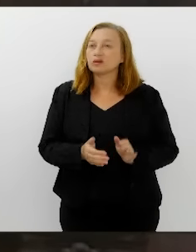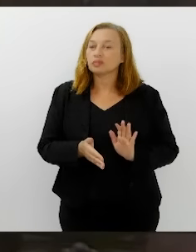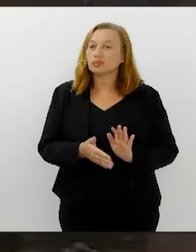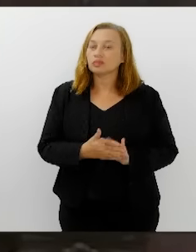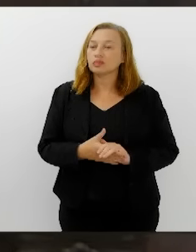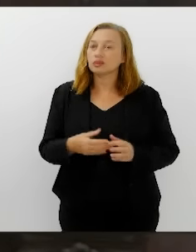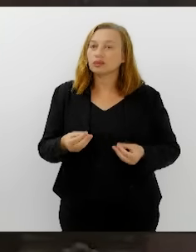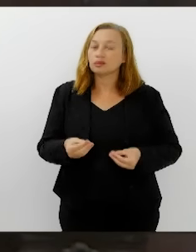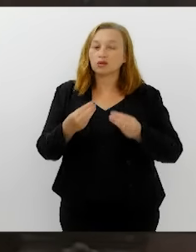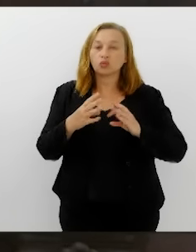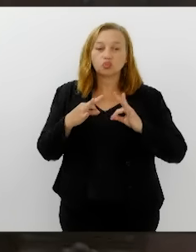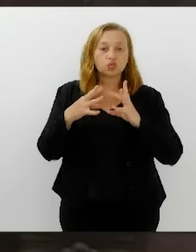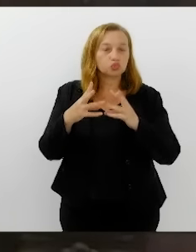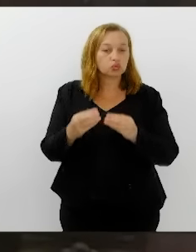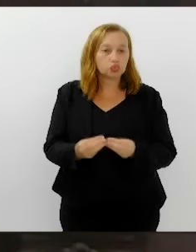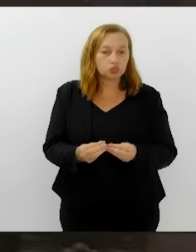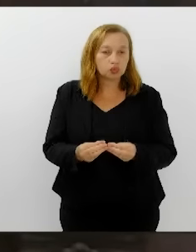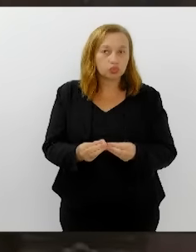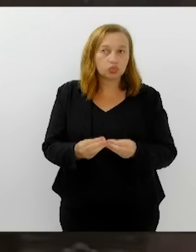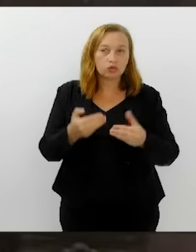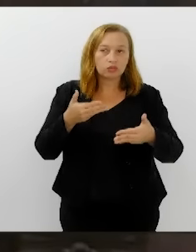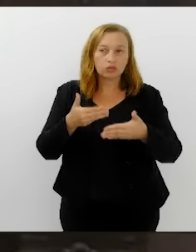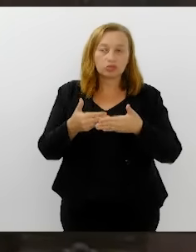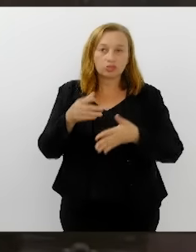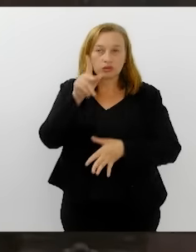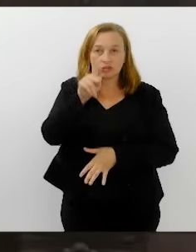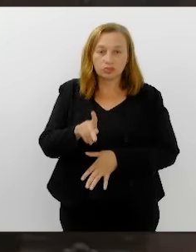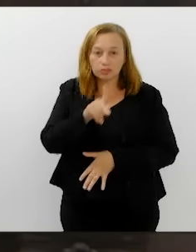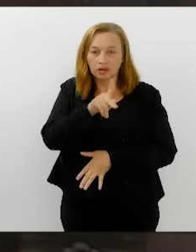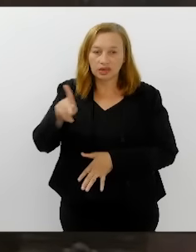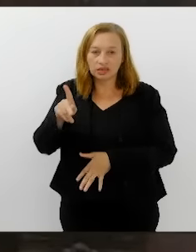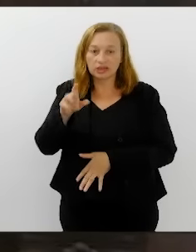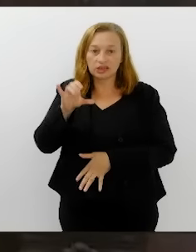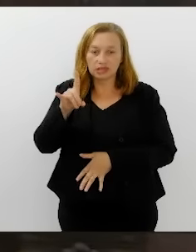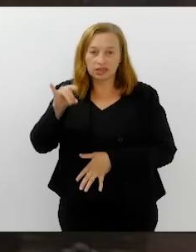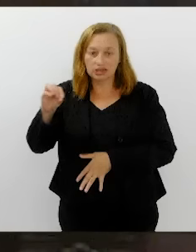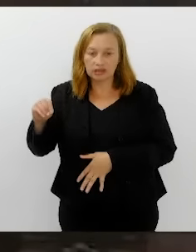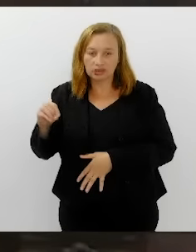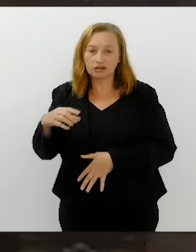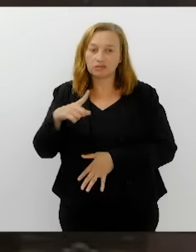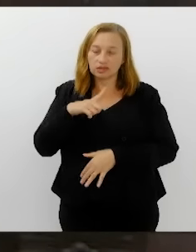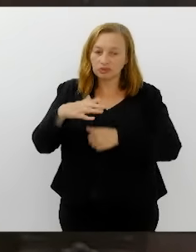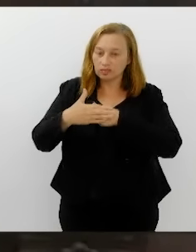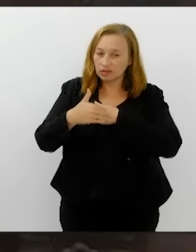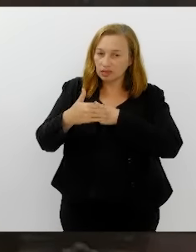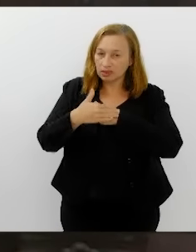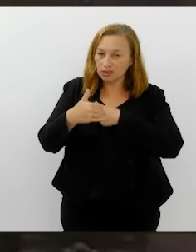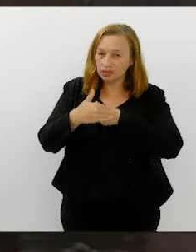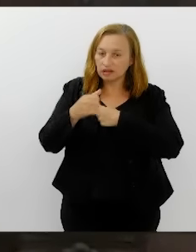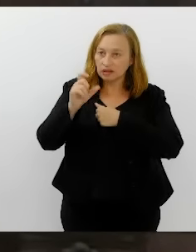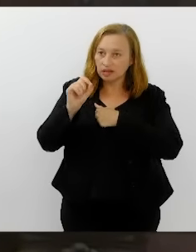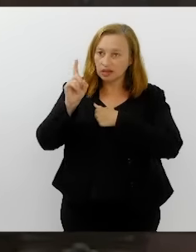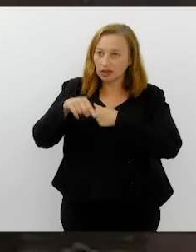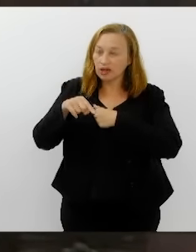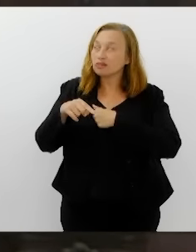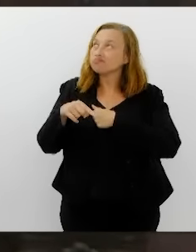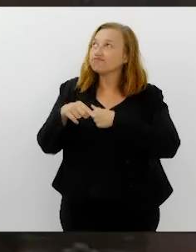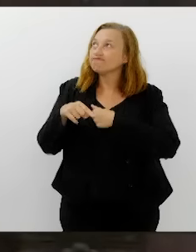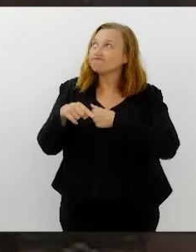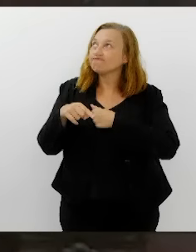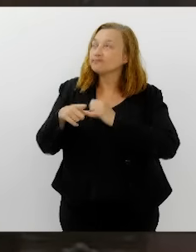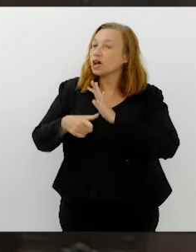isso, que me aproximou do Padre Célio e que eu tenho o maior carinho, porque é antes